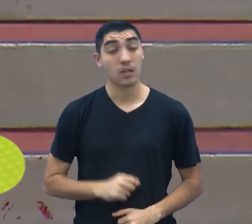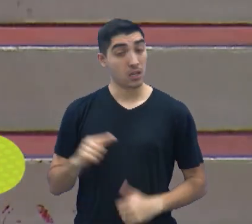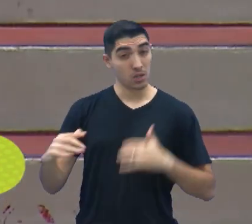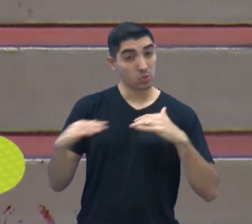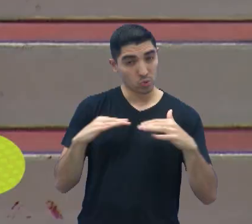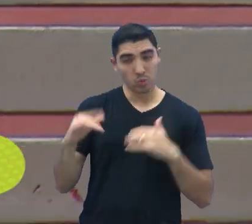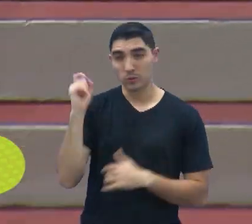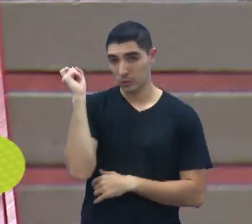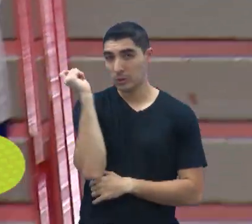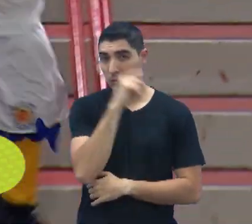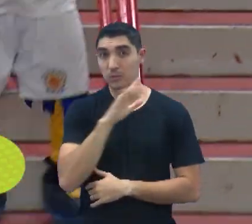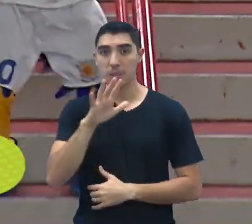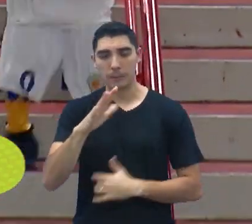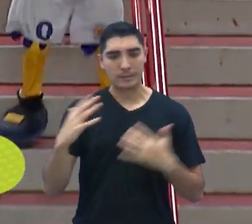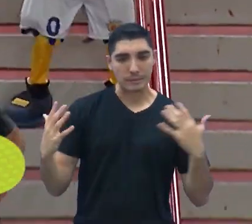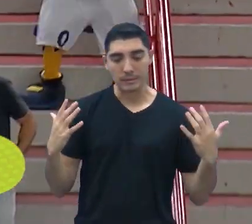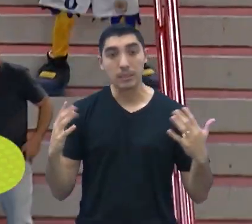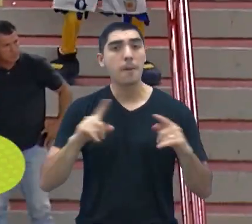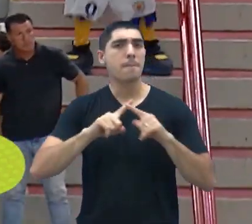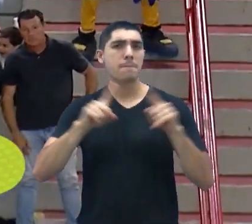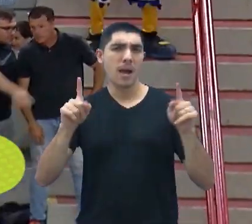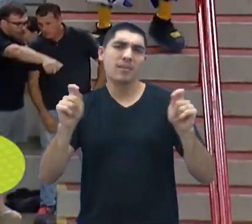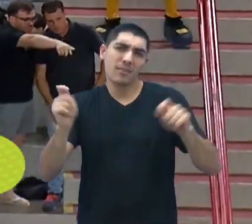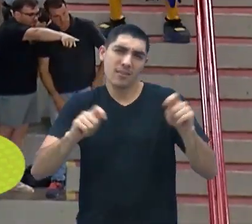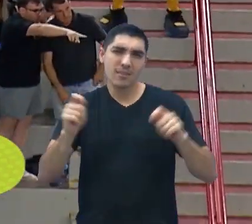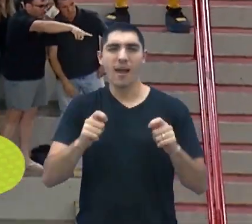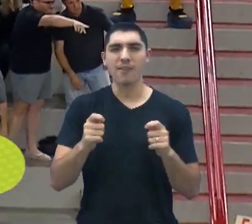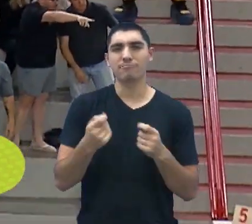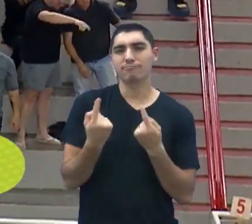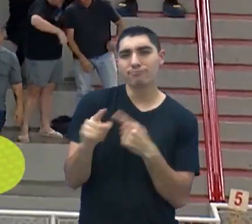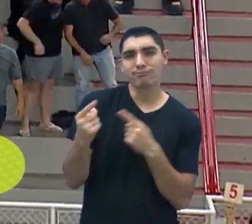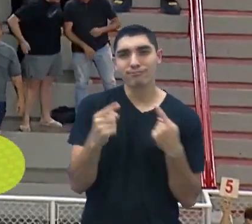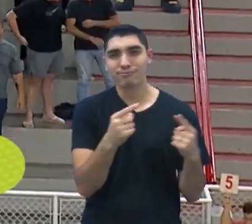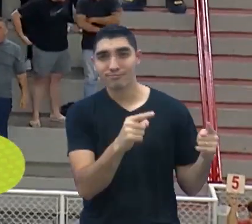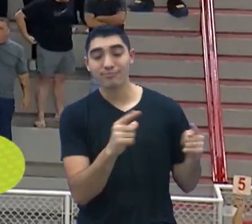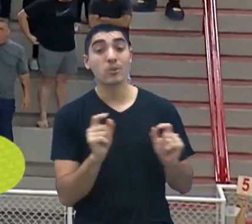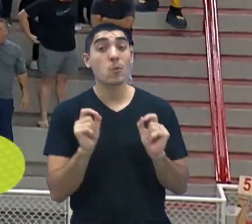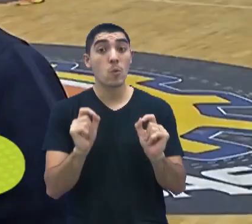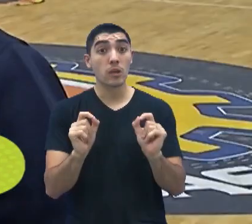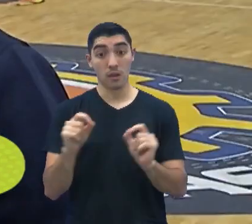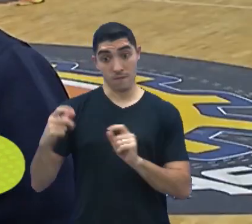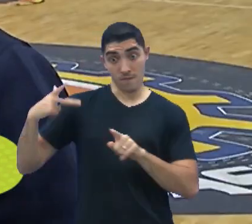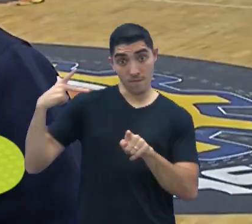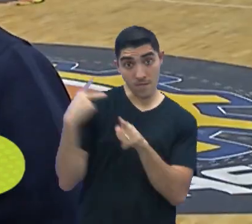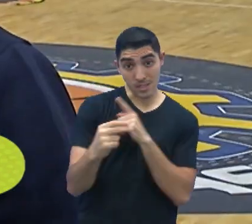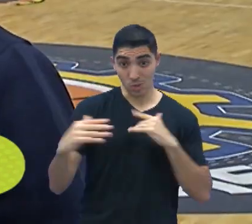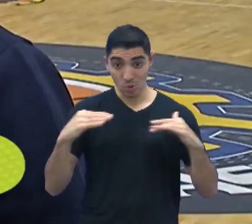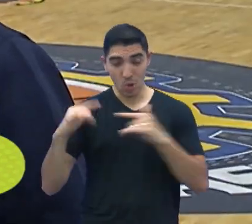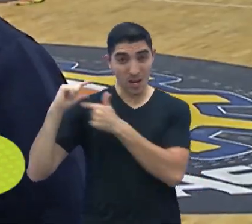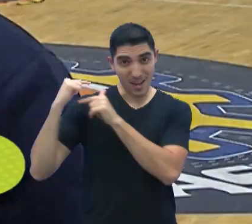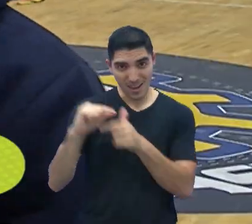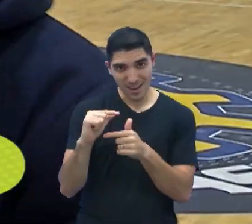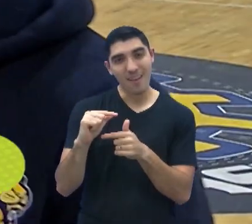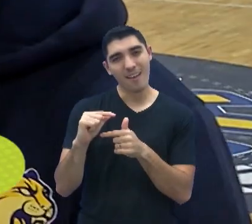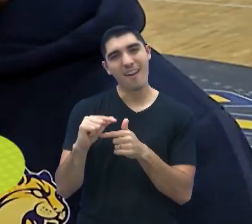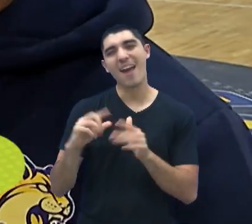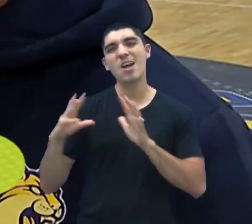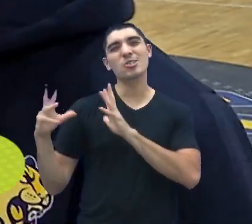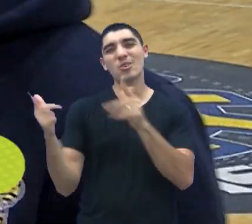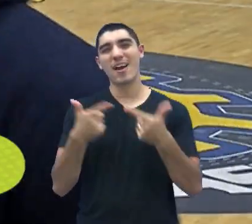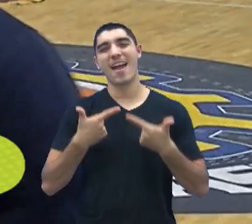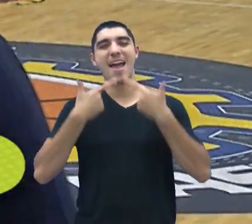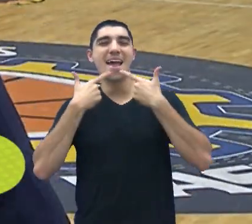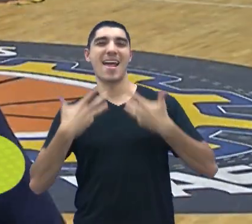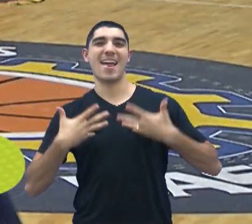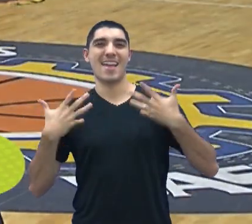muito tenso. Mas dá pra fazer piada com tudo, né? Claro que vencer um clássico deixa todo mundo sorrindo à